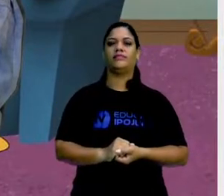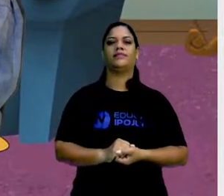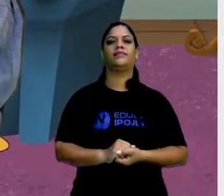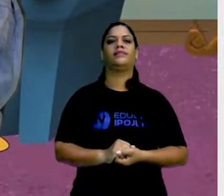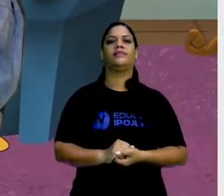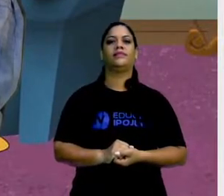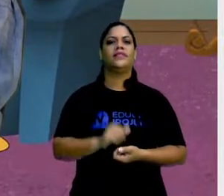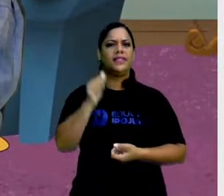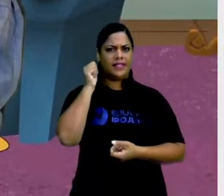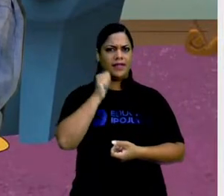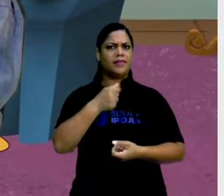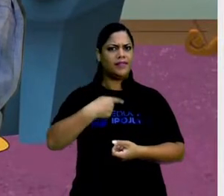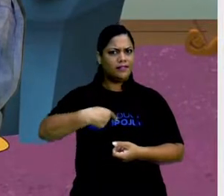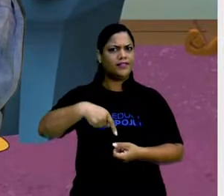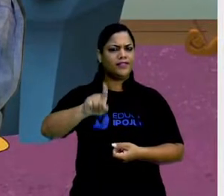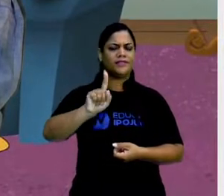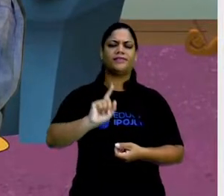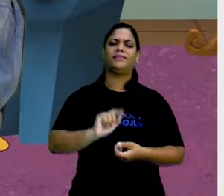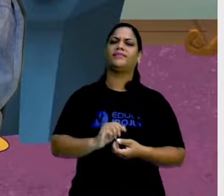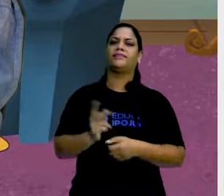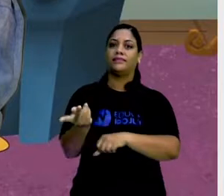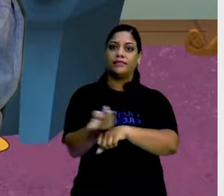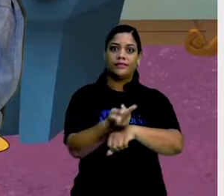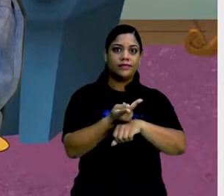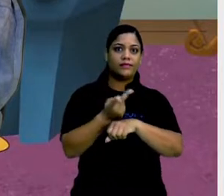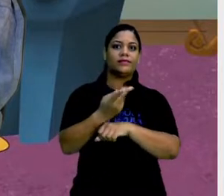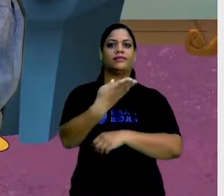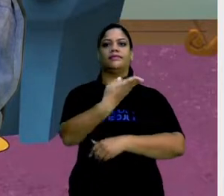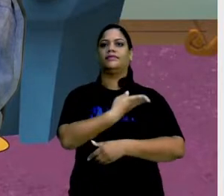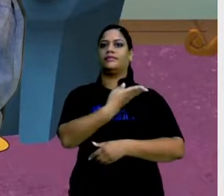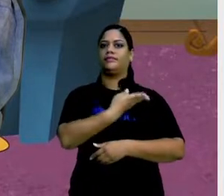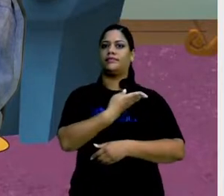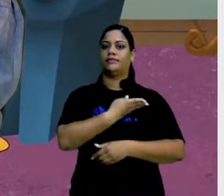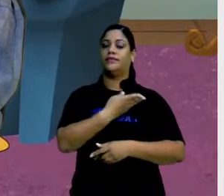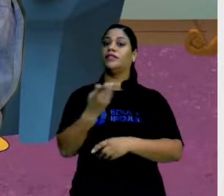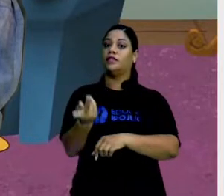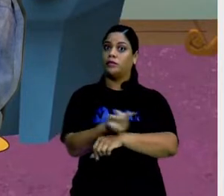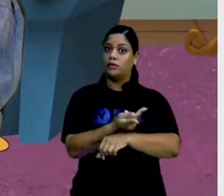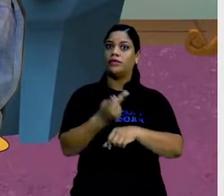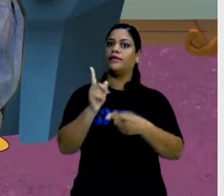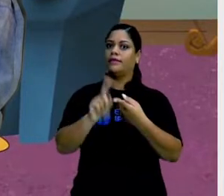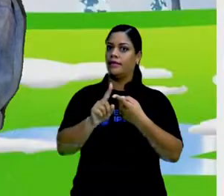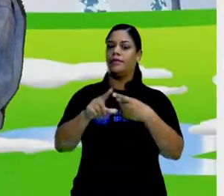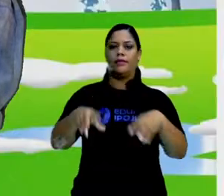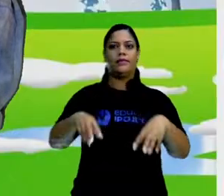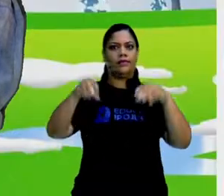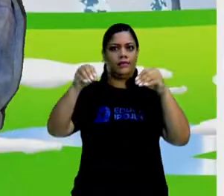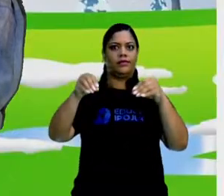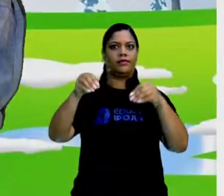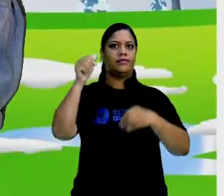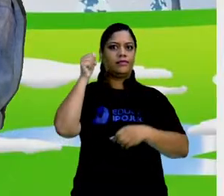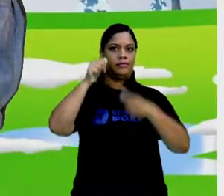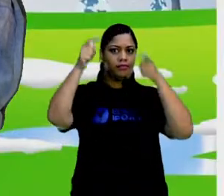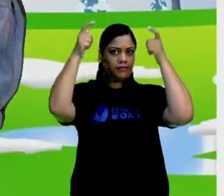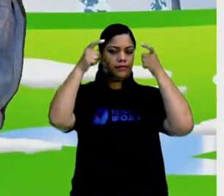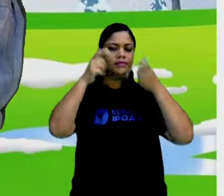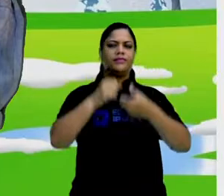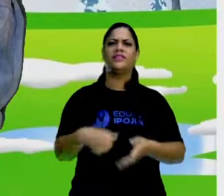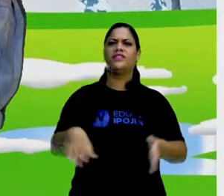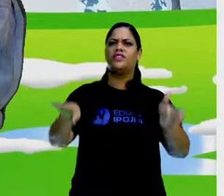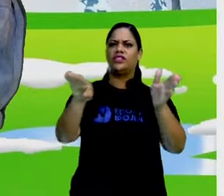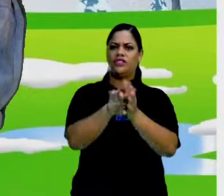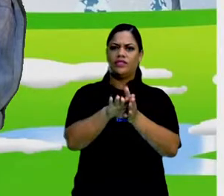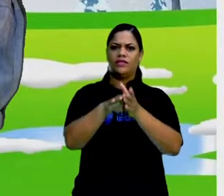neve. E a menina foi embora procurar o seu amigo. Procurar o castelo da rainha, né? Ó, chegou em